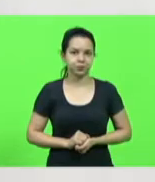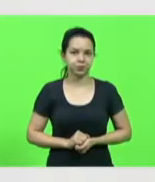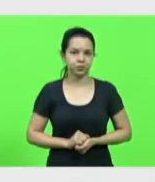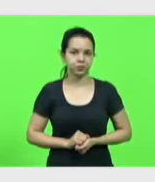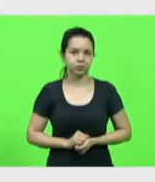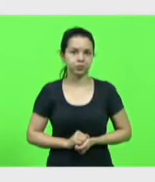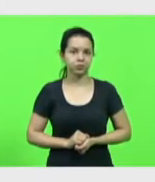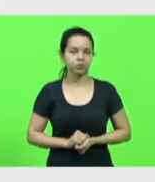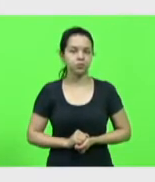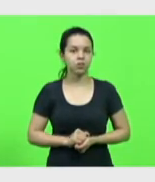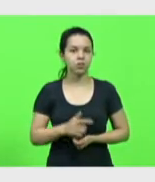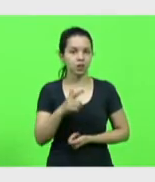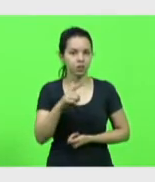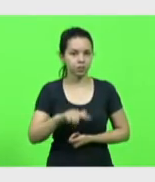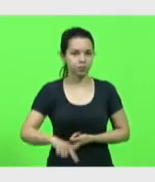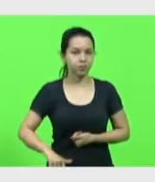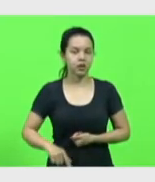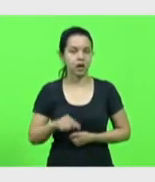Também essa semana